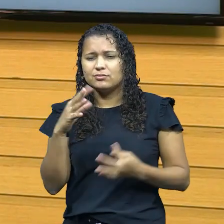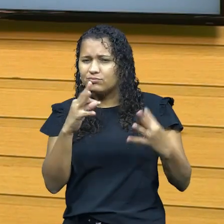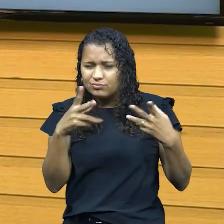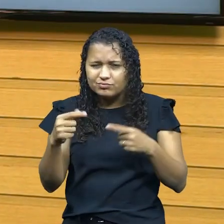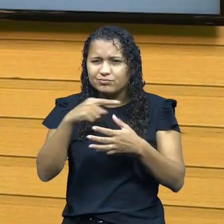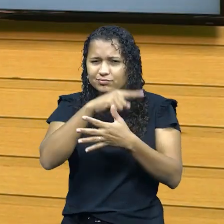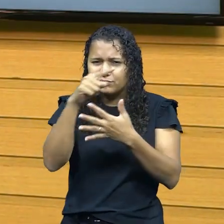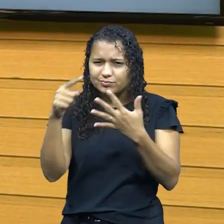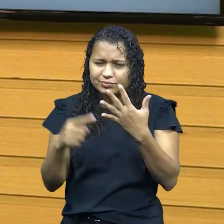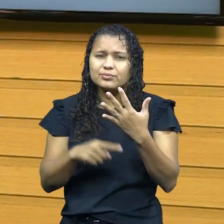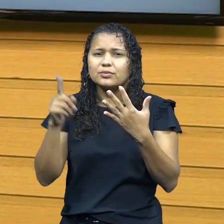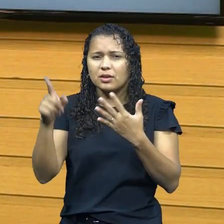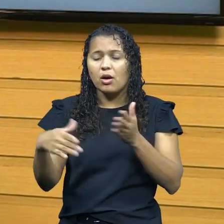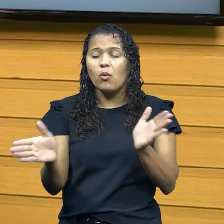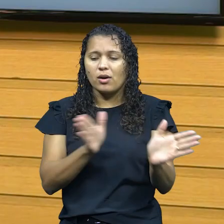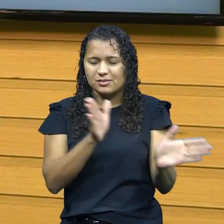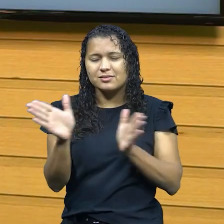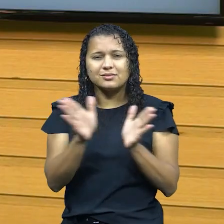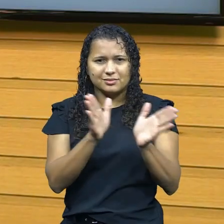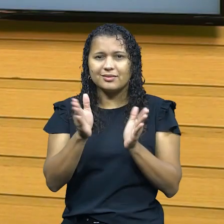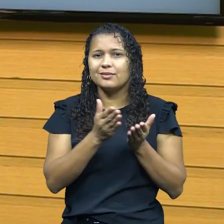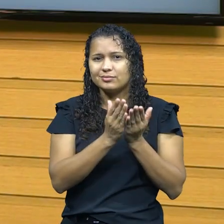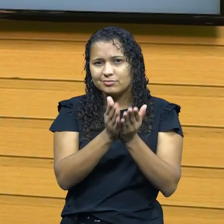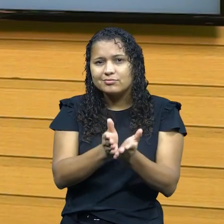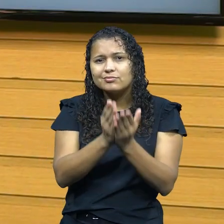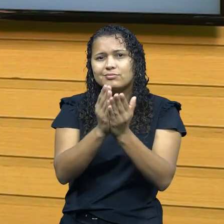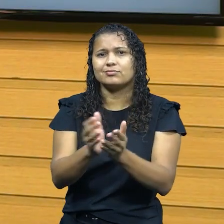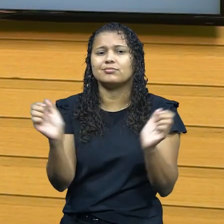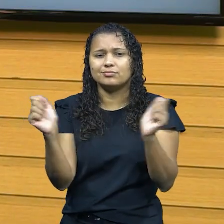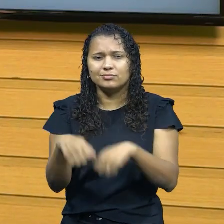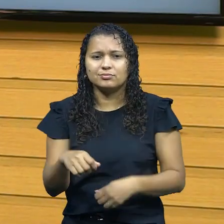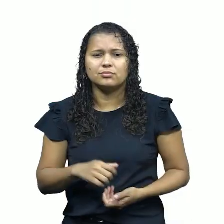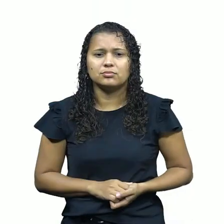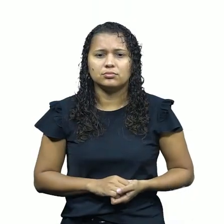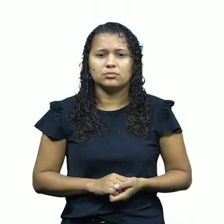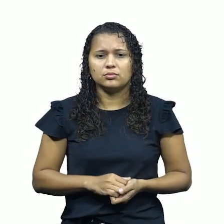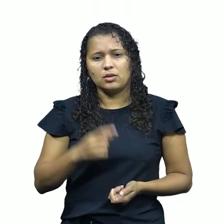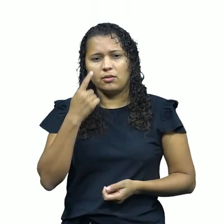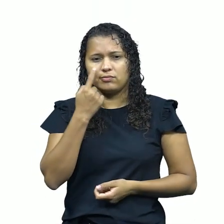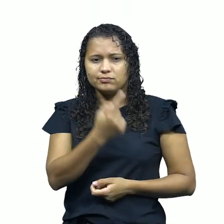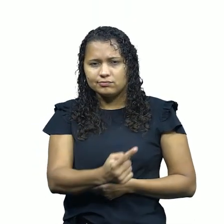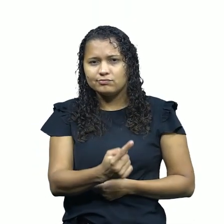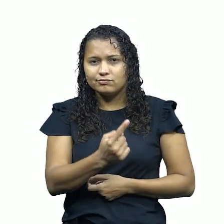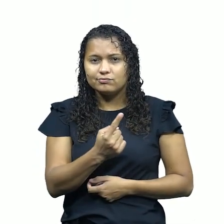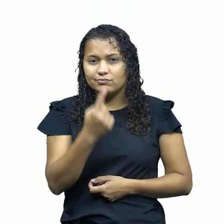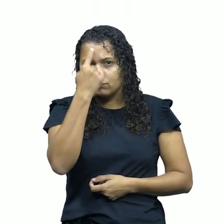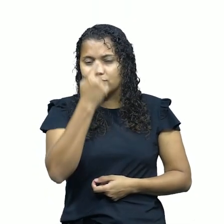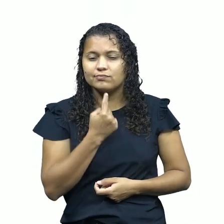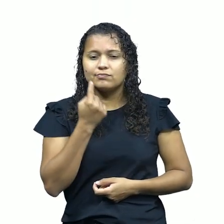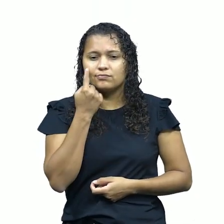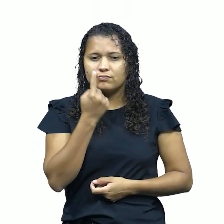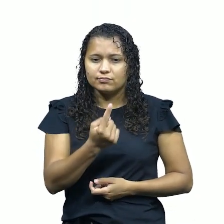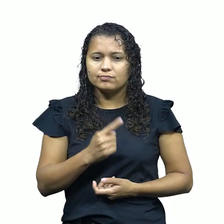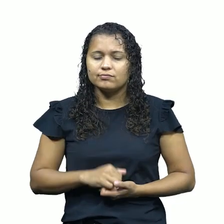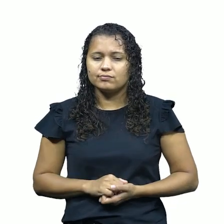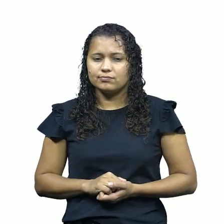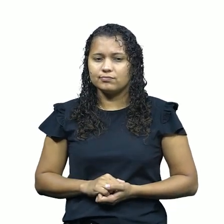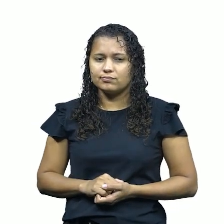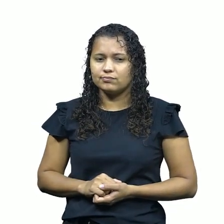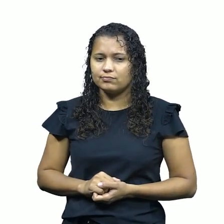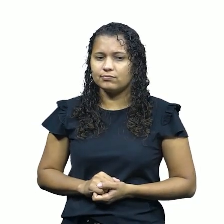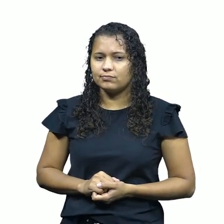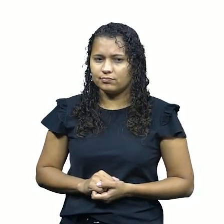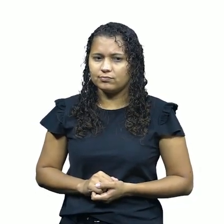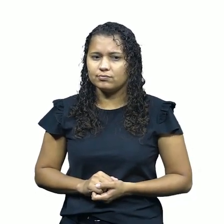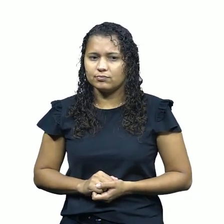das hidrovias, que é o acesso do barco até chegar no cais do porto. Então, tudo isso é infraestrutura. Então, como eu trouxe aqui para